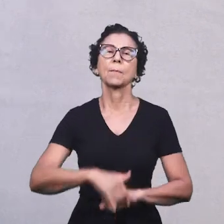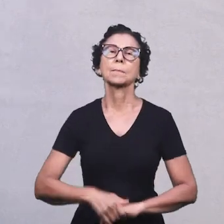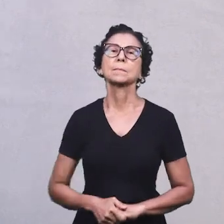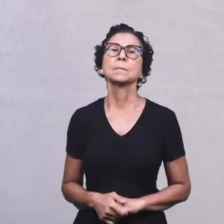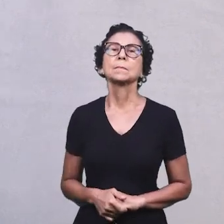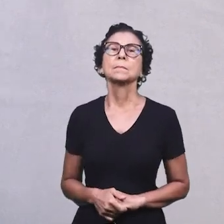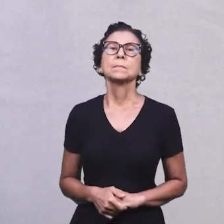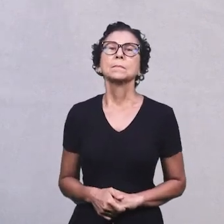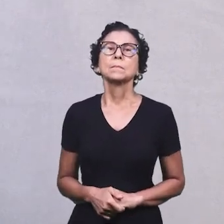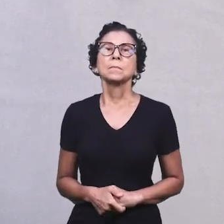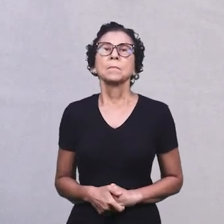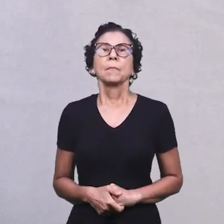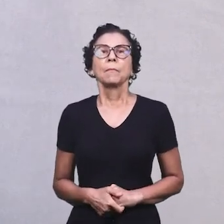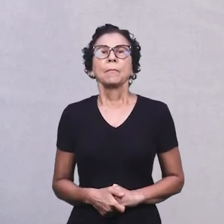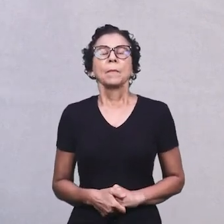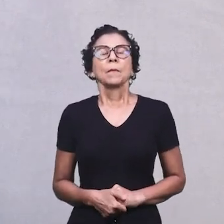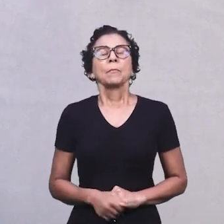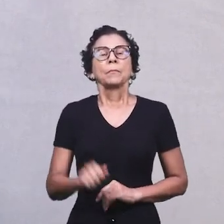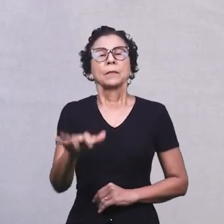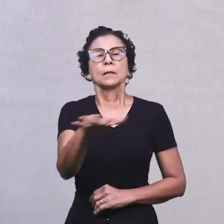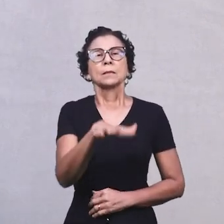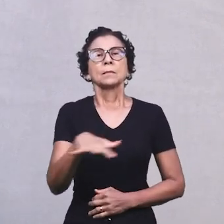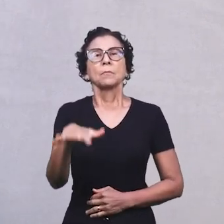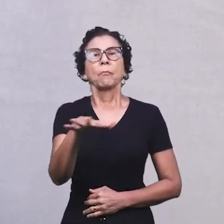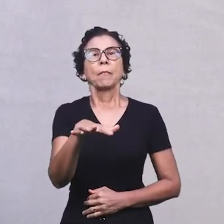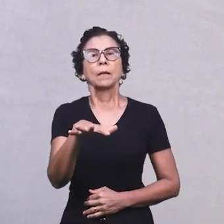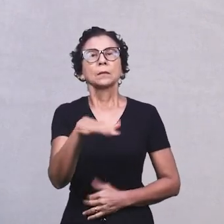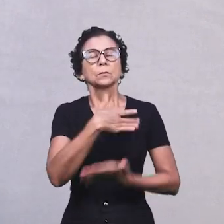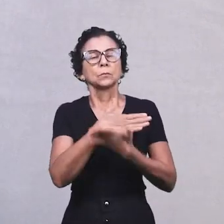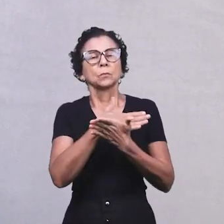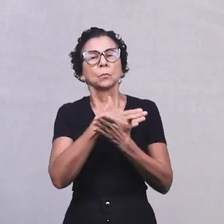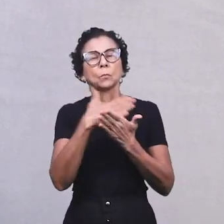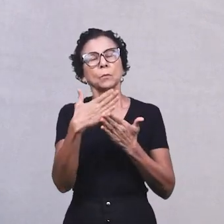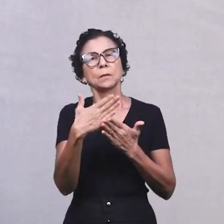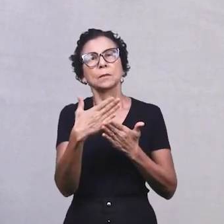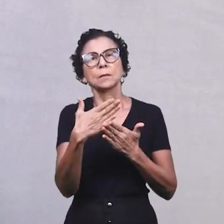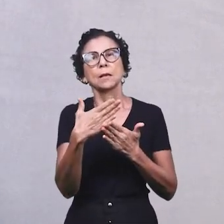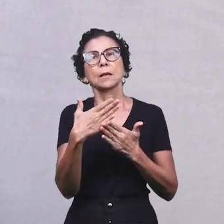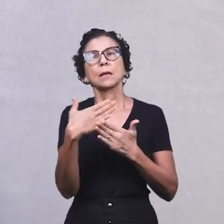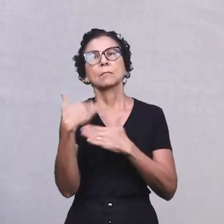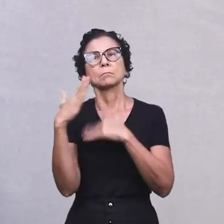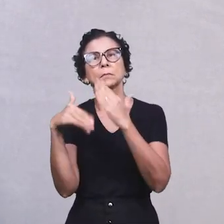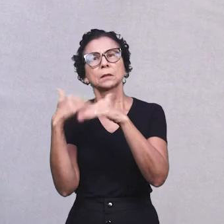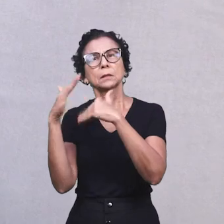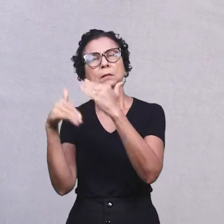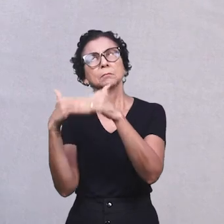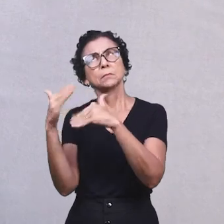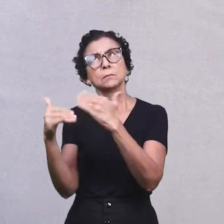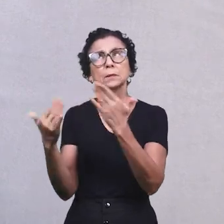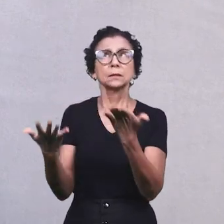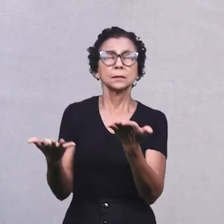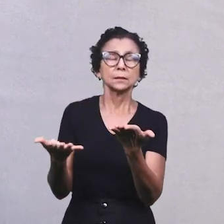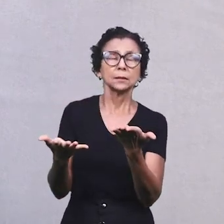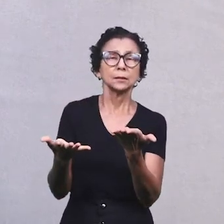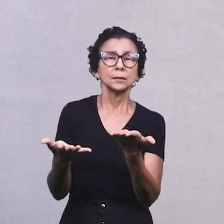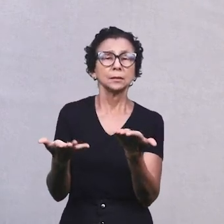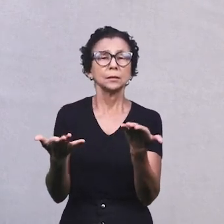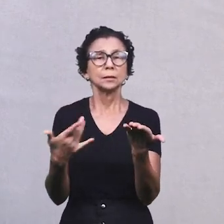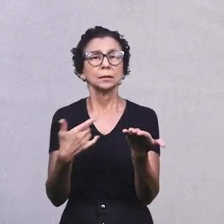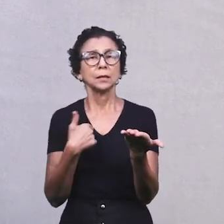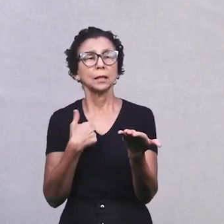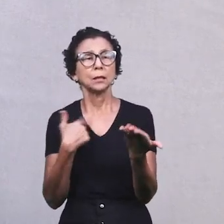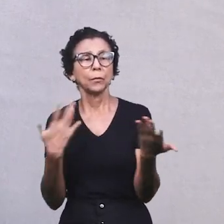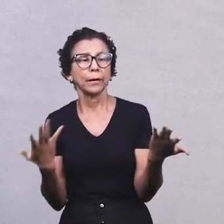nesse espaço e também esse espaço eu comecei a crescer de certa forma